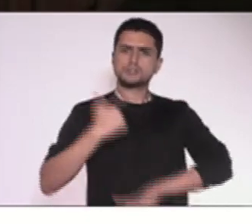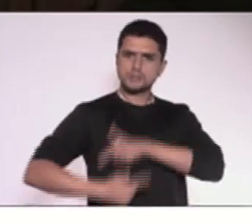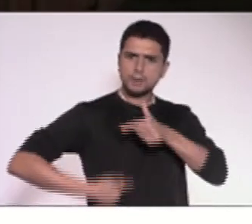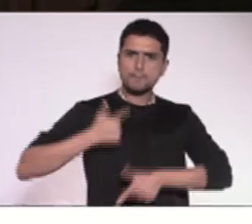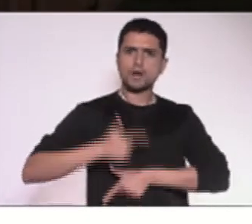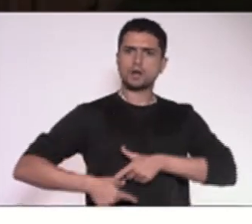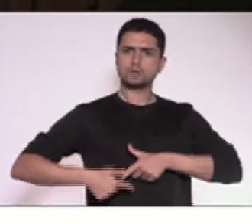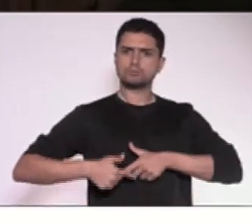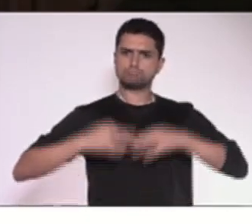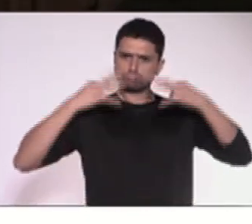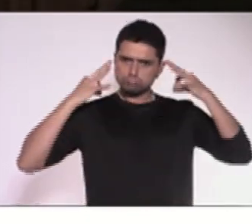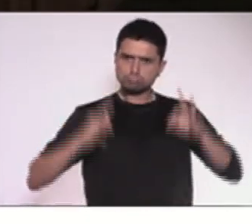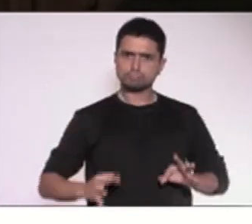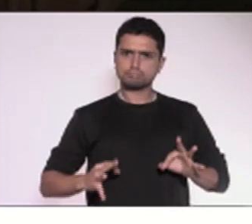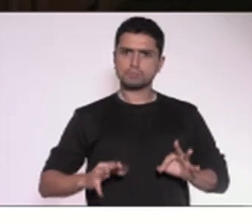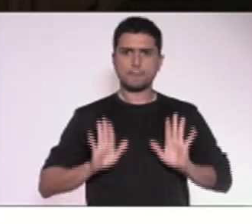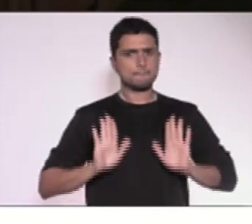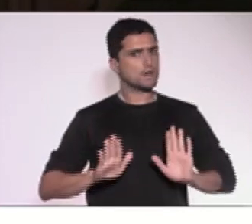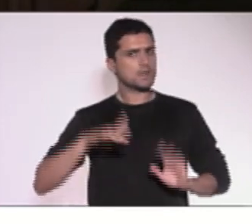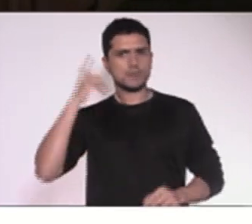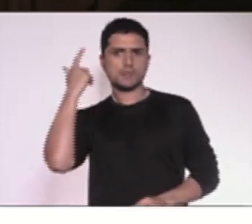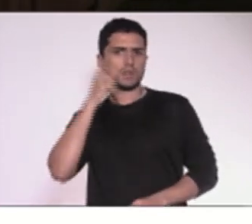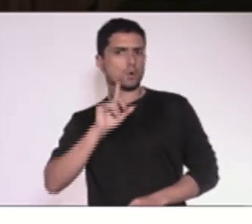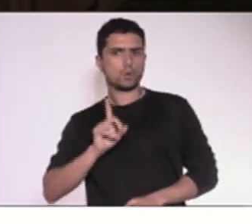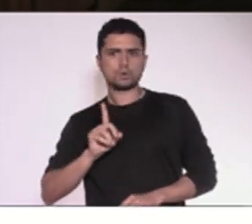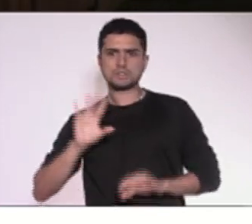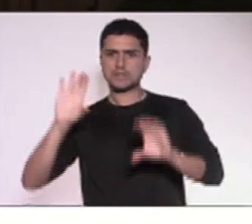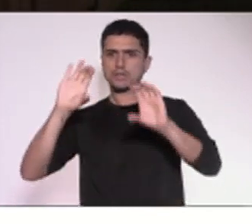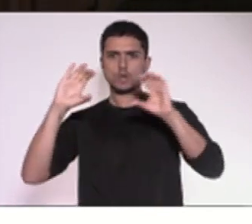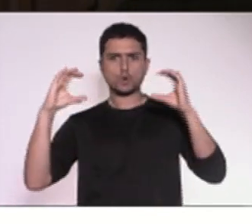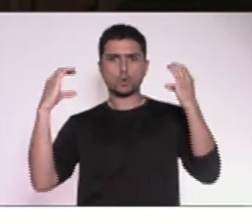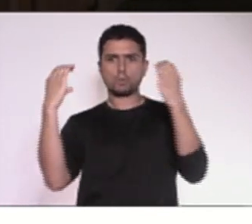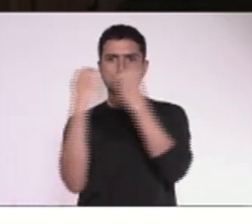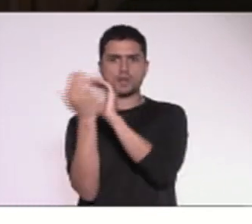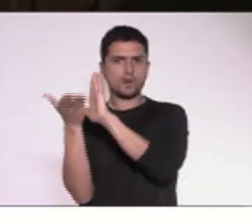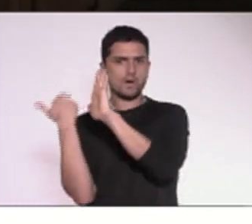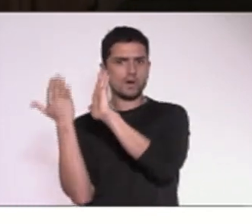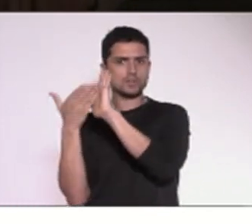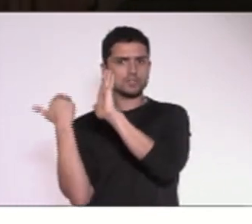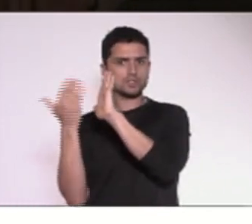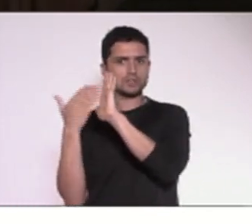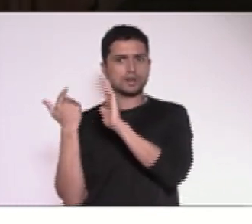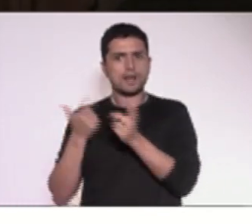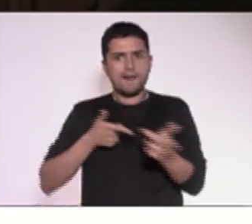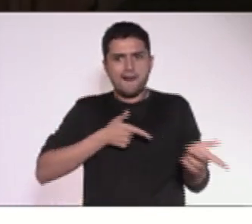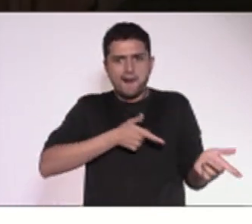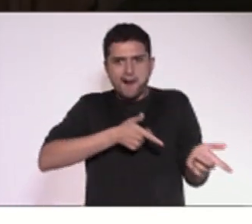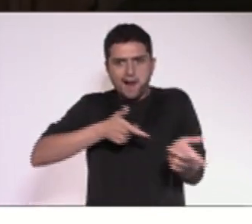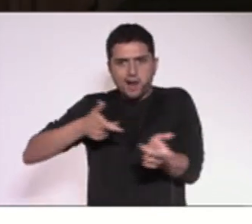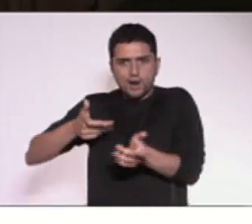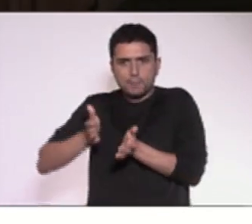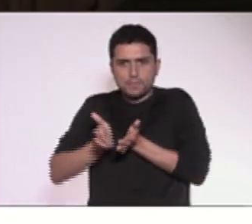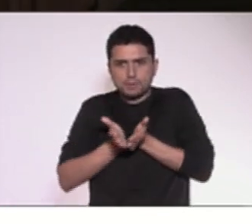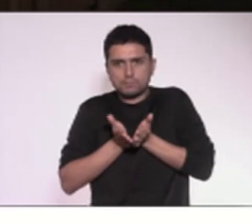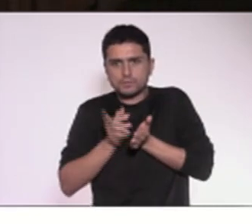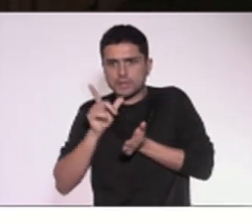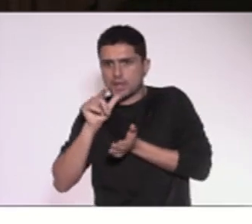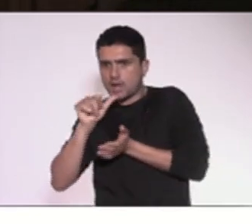não conseguiremos extirpar das comunidades o armamento bélico que entra pelas nossas fronteiras e